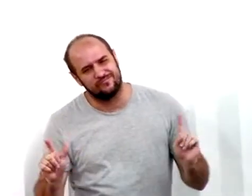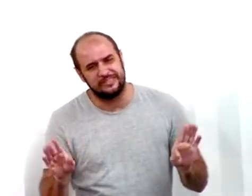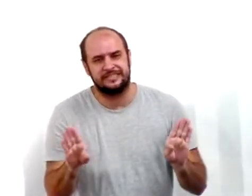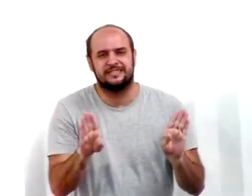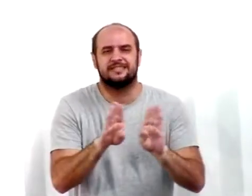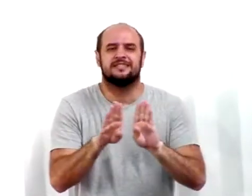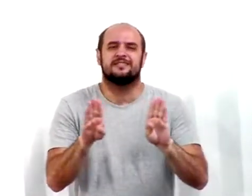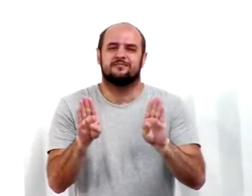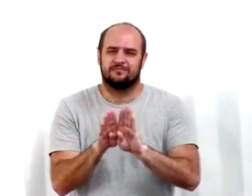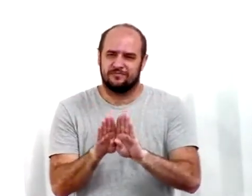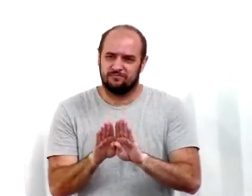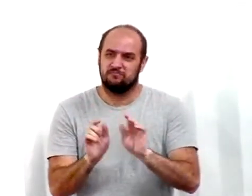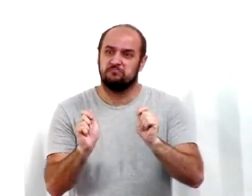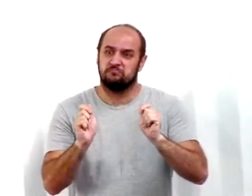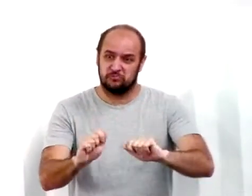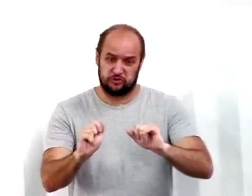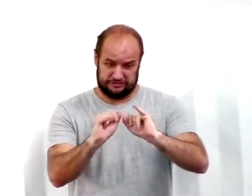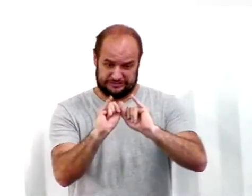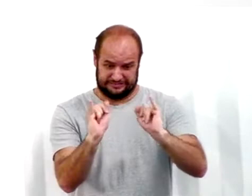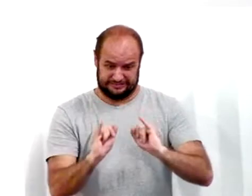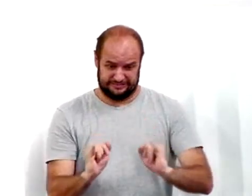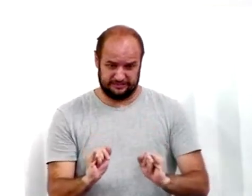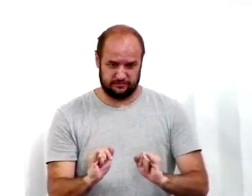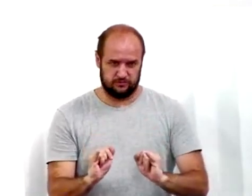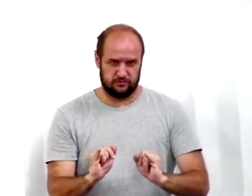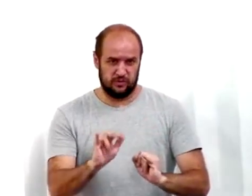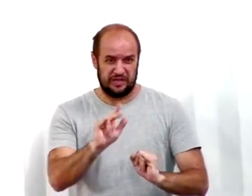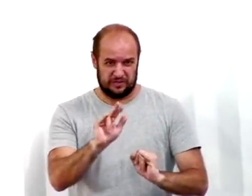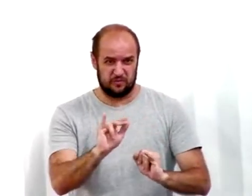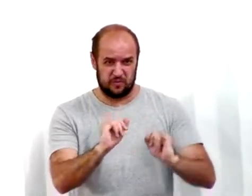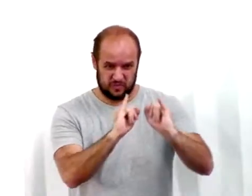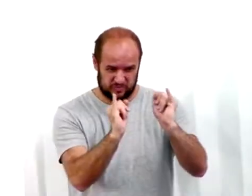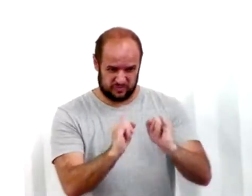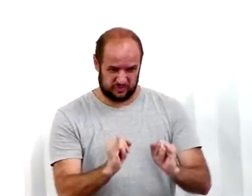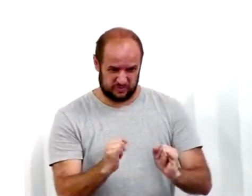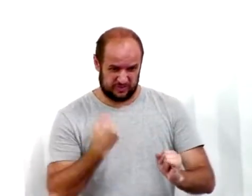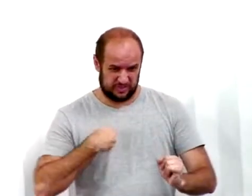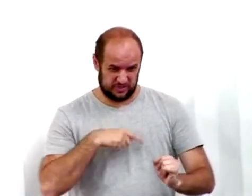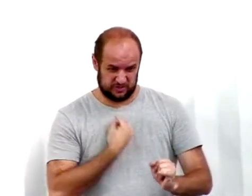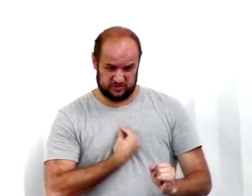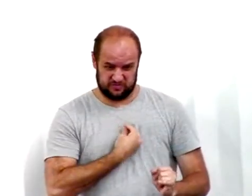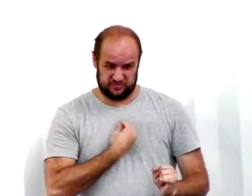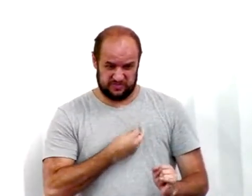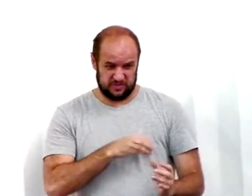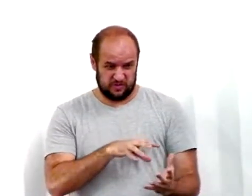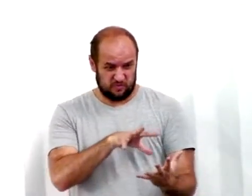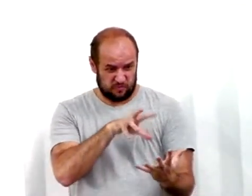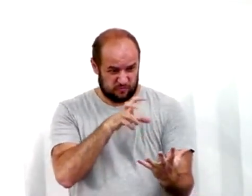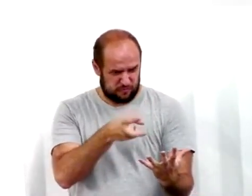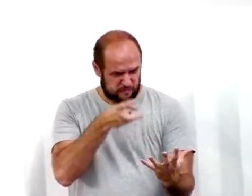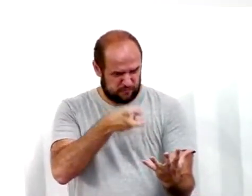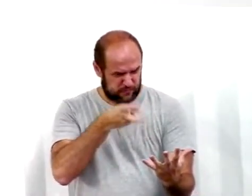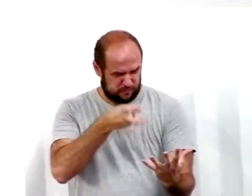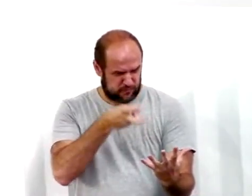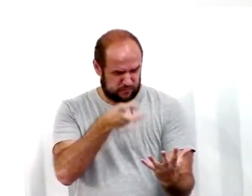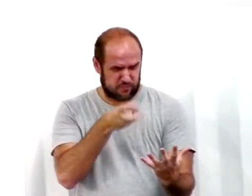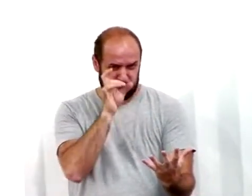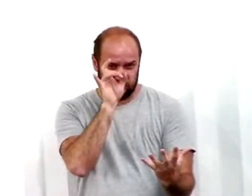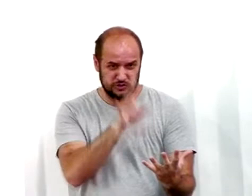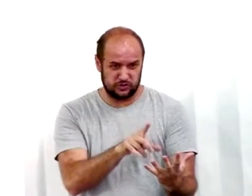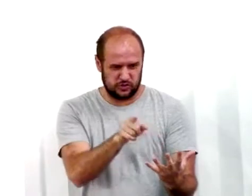se transformar em ídolos que controlam as nossas vidas. Eu me lembro de uma